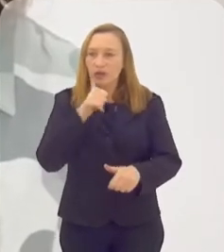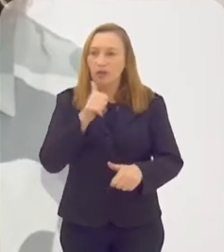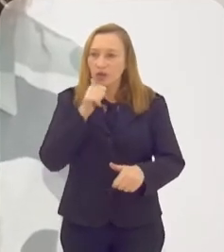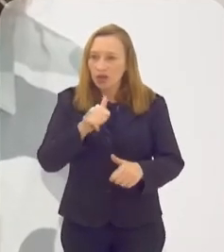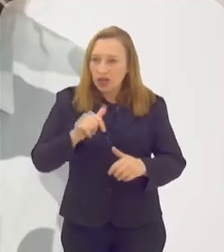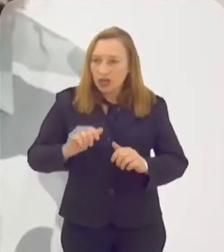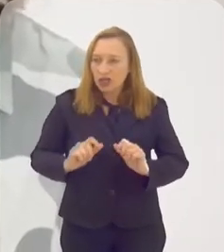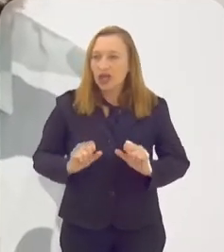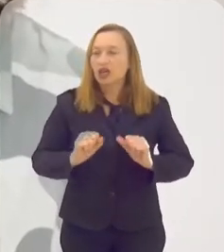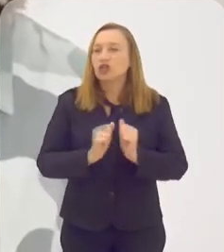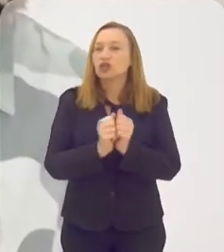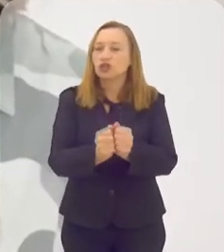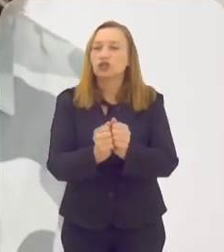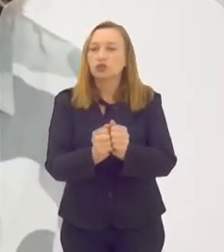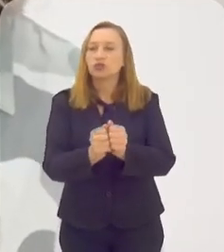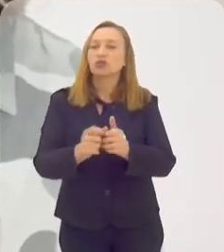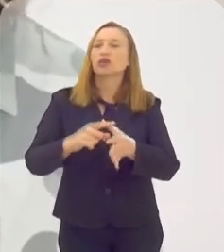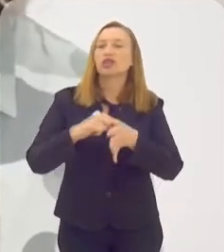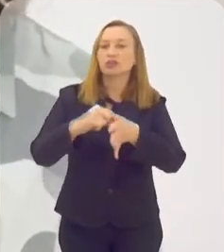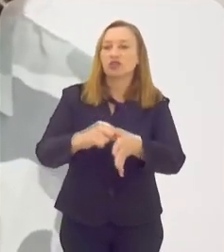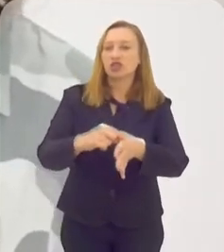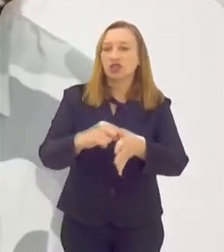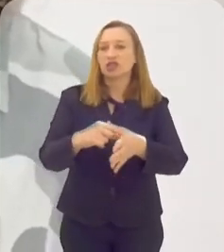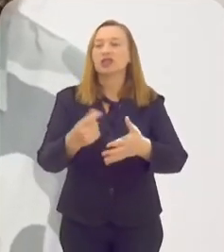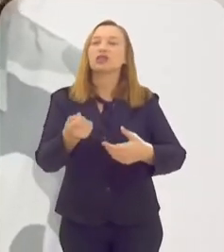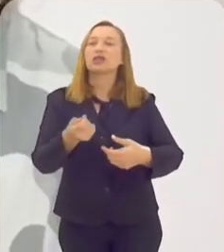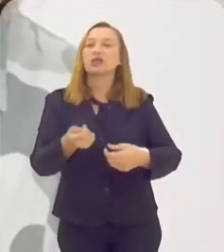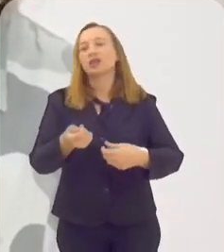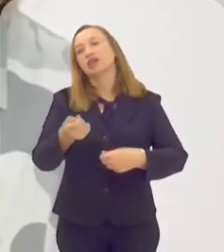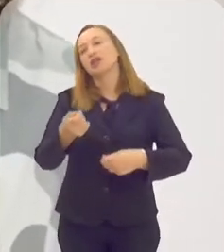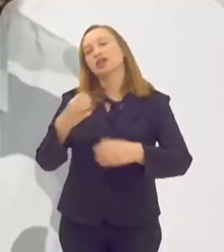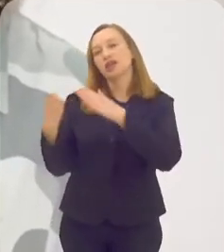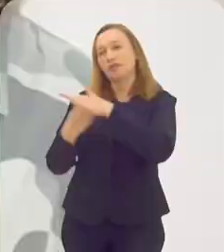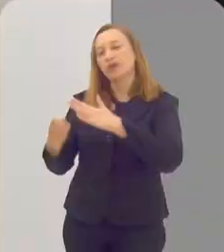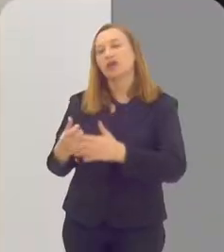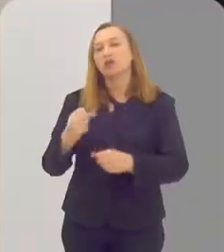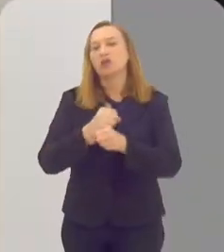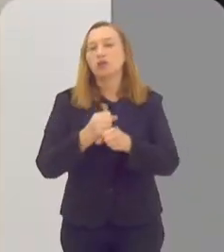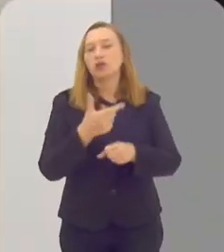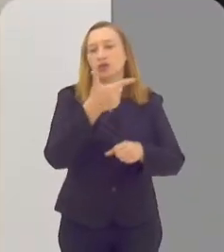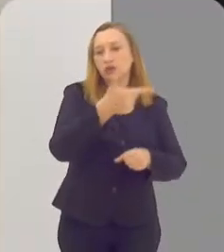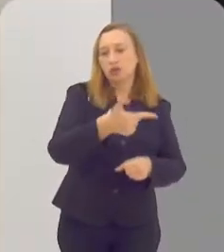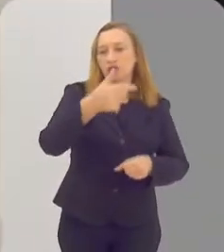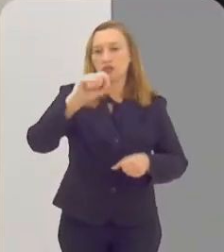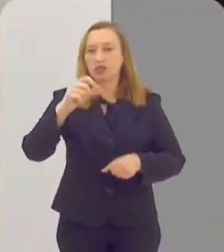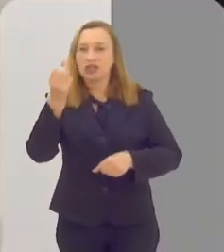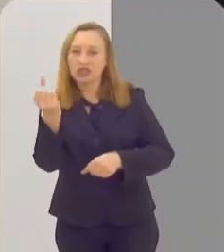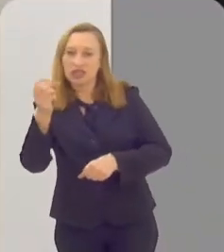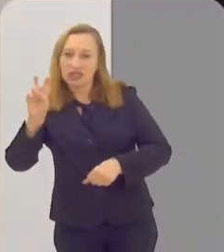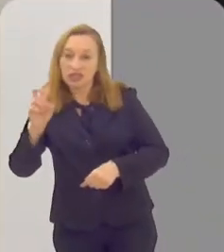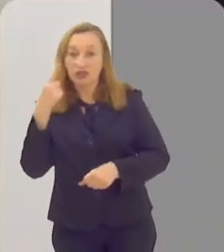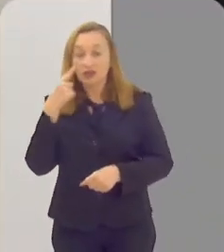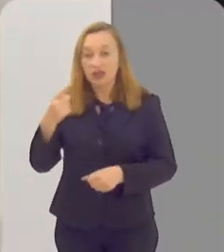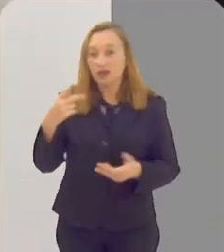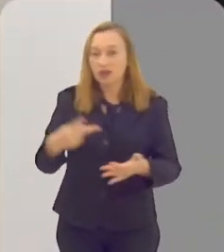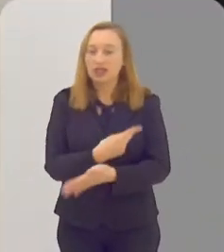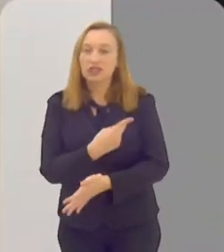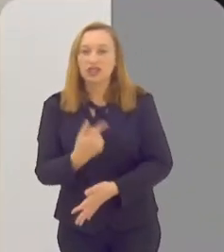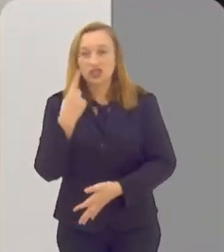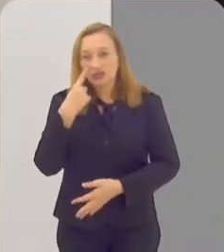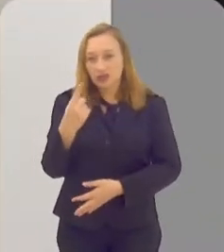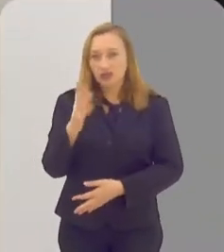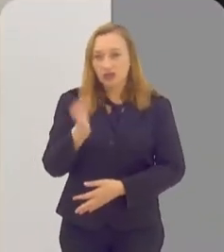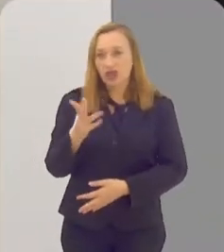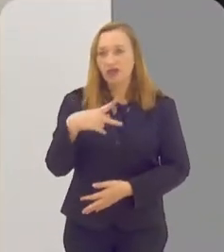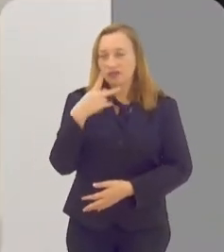a assumir igualmente cargos de direção nas empresas. Ou seja, no ano de 2065 nós vamos ver isso acontecer. A gente já